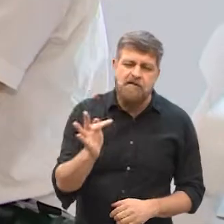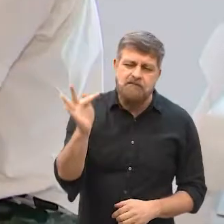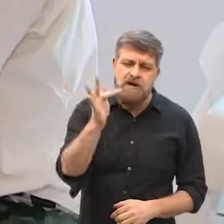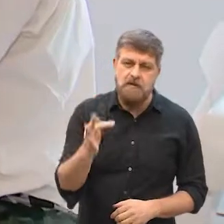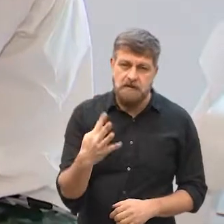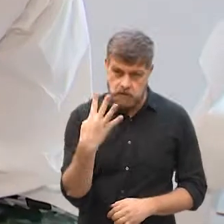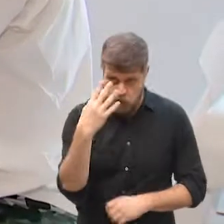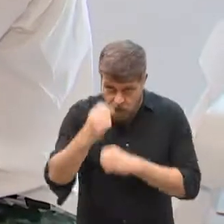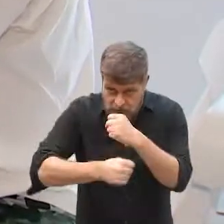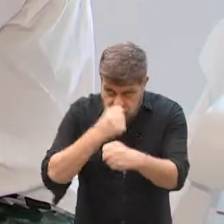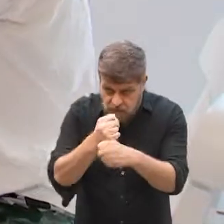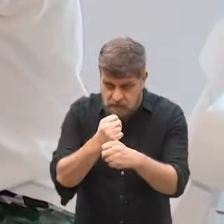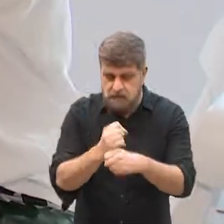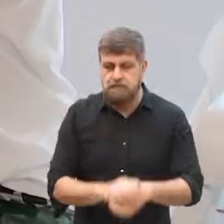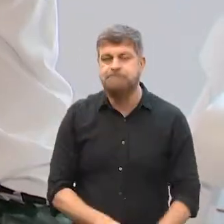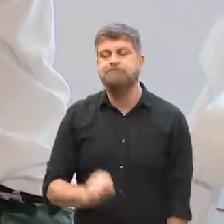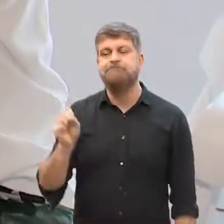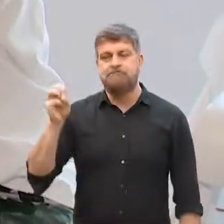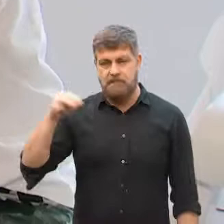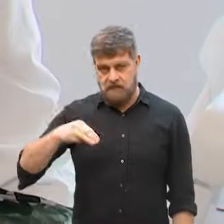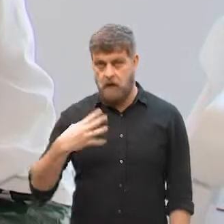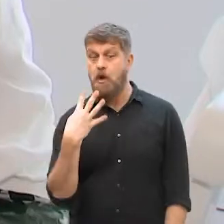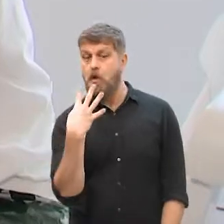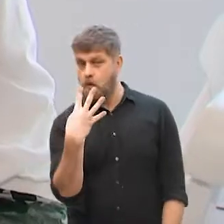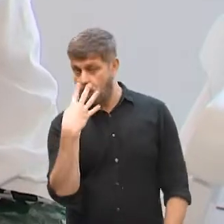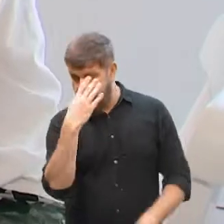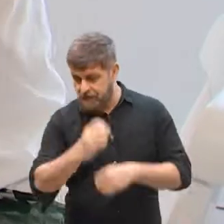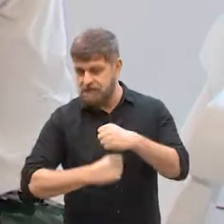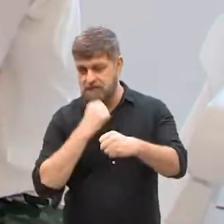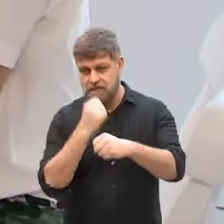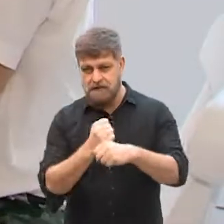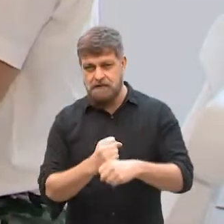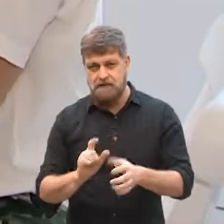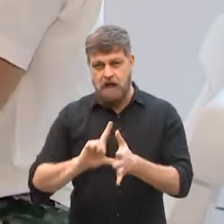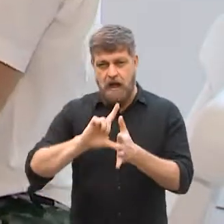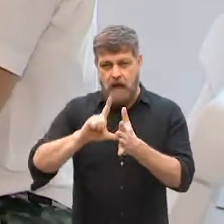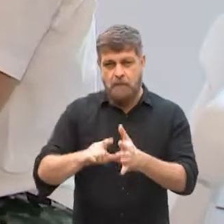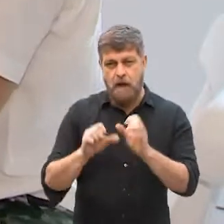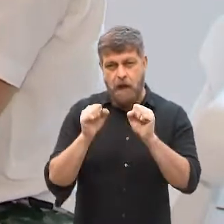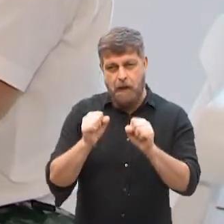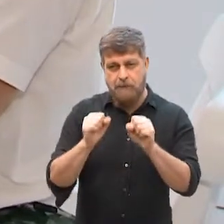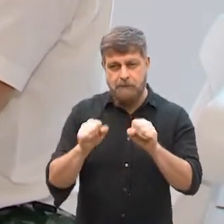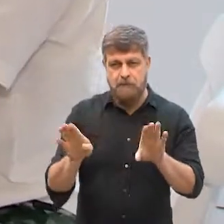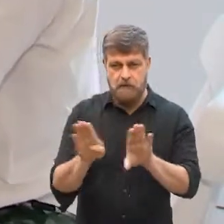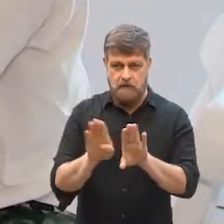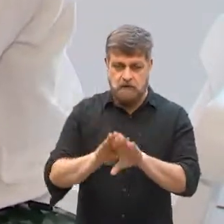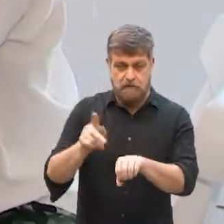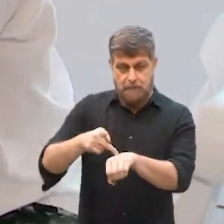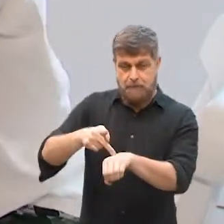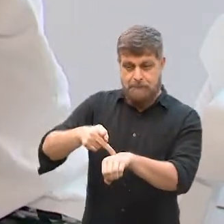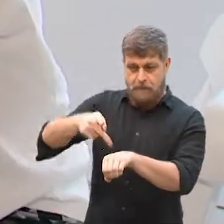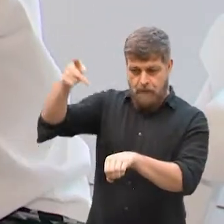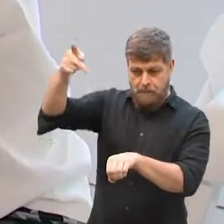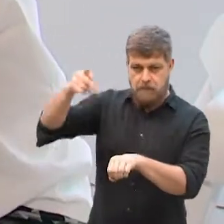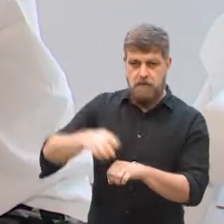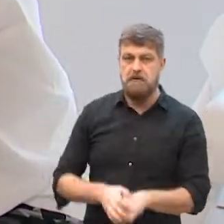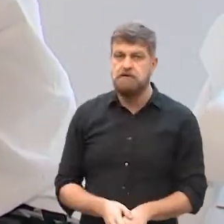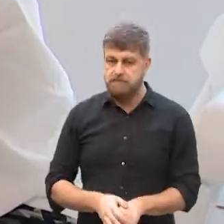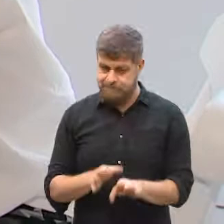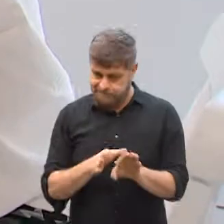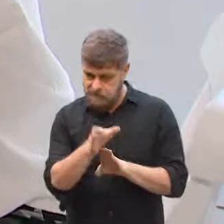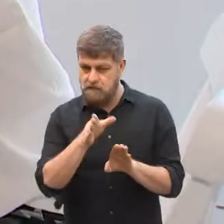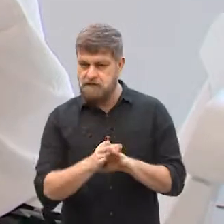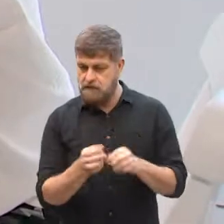tem 4 anos. A faculdade são 4 anos, depois você pode fazer uma especialização, que eu recomendo muito fazer